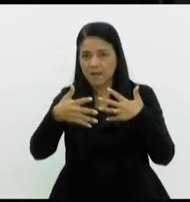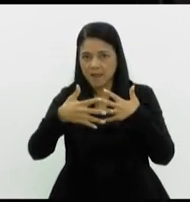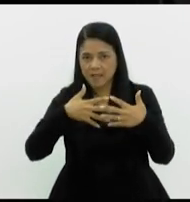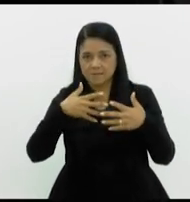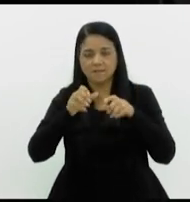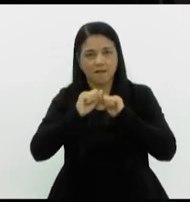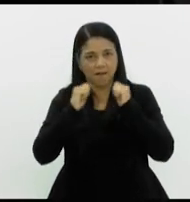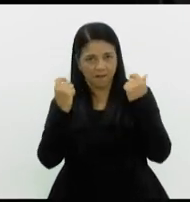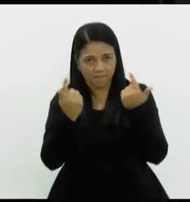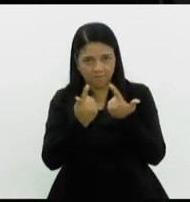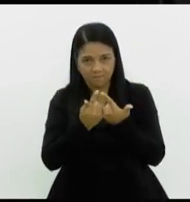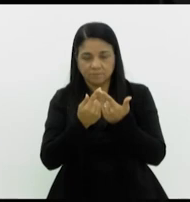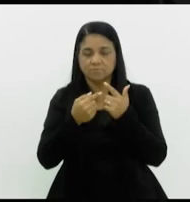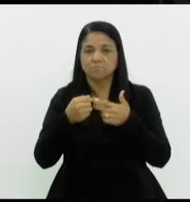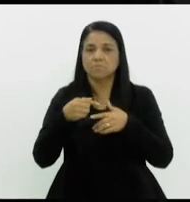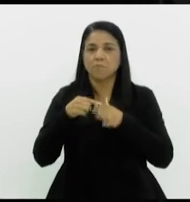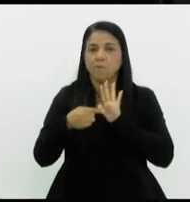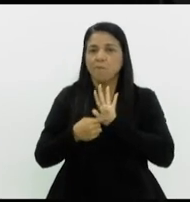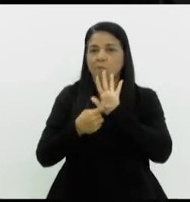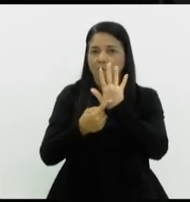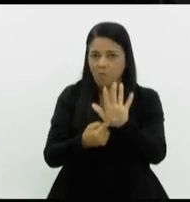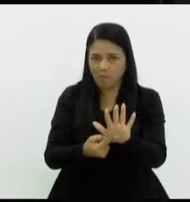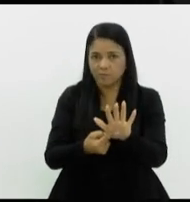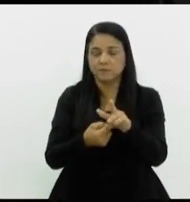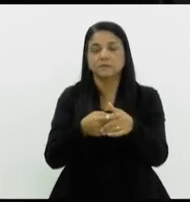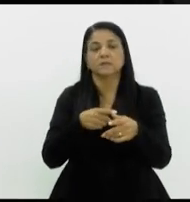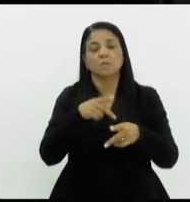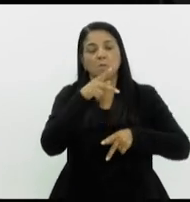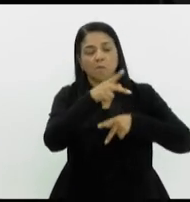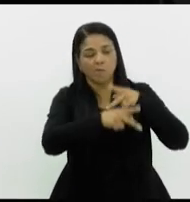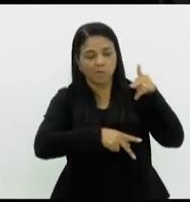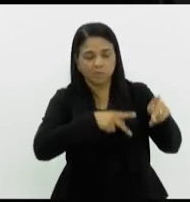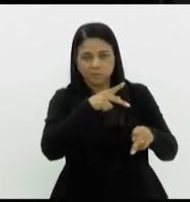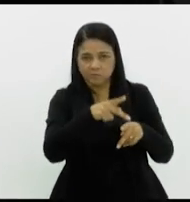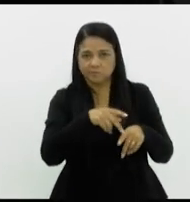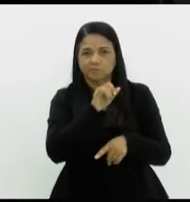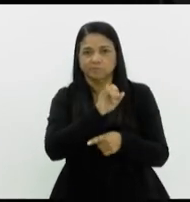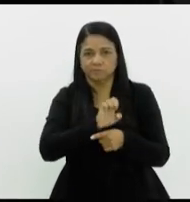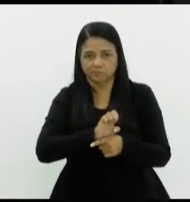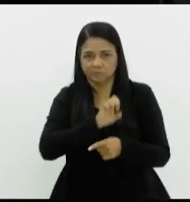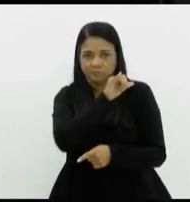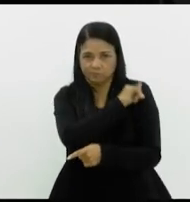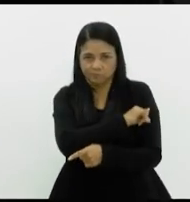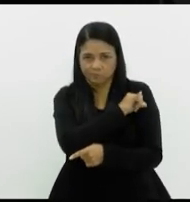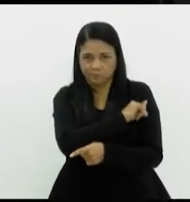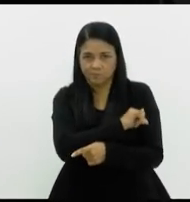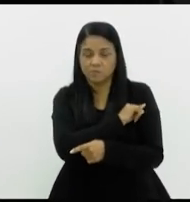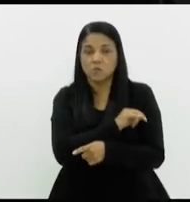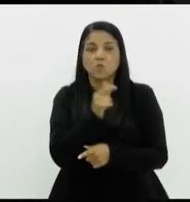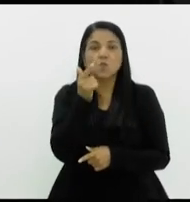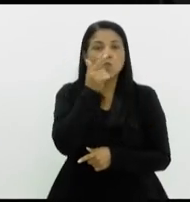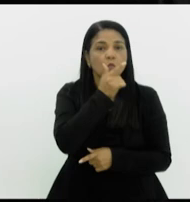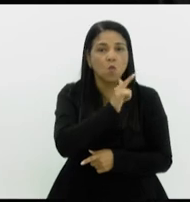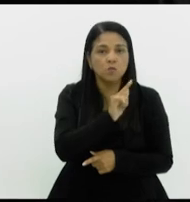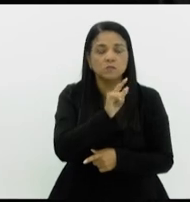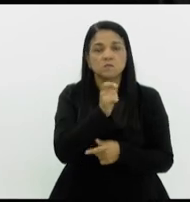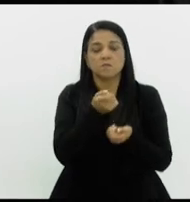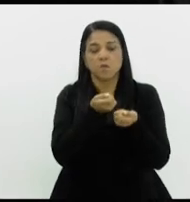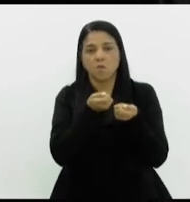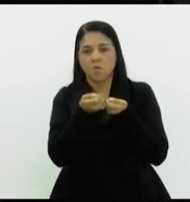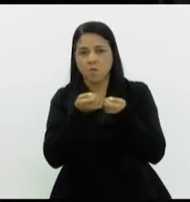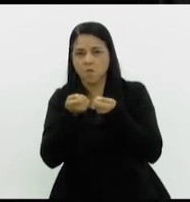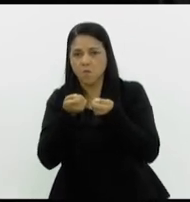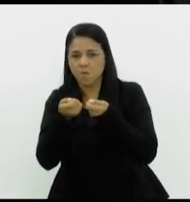também levará transparência a toda a população do Estado do Rio de Janeiro para conseguir monitorar